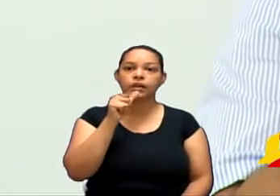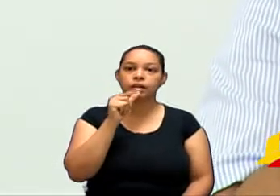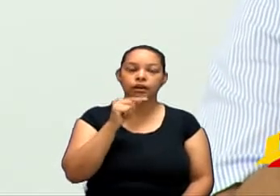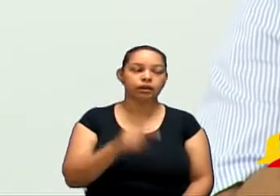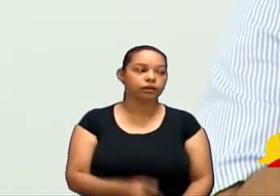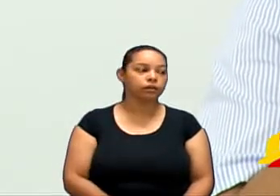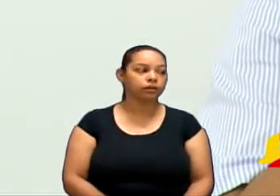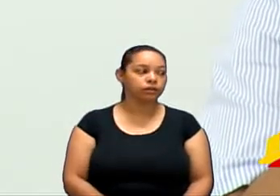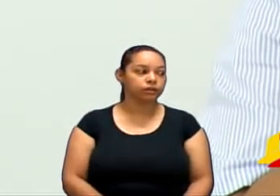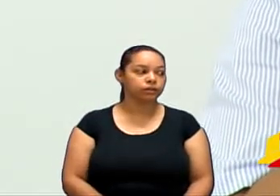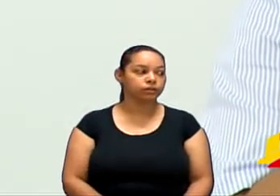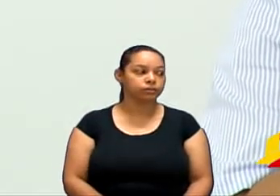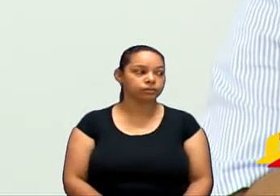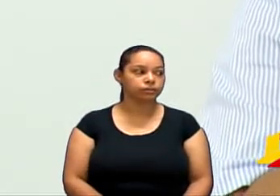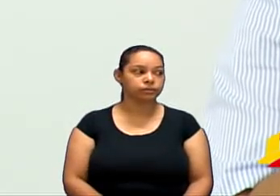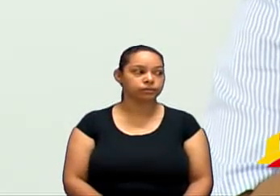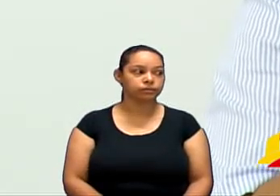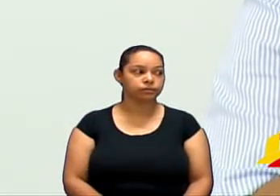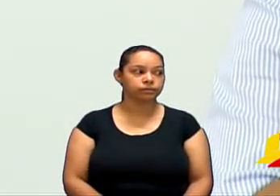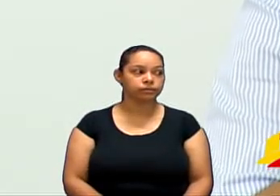outra vez